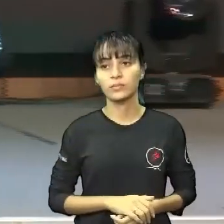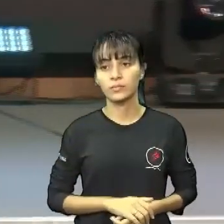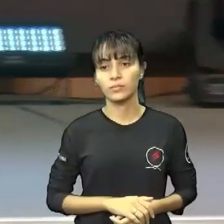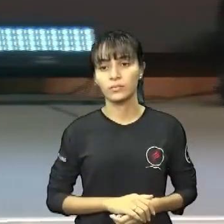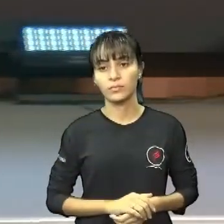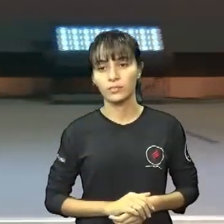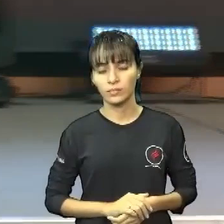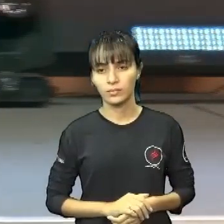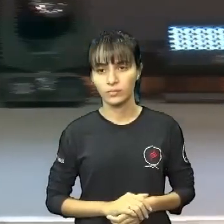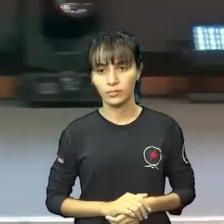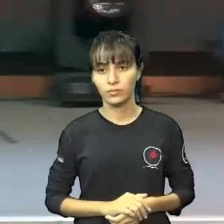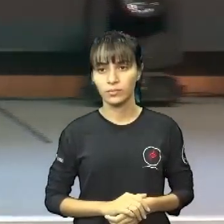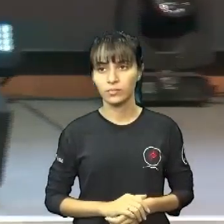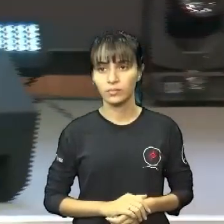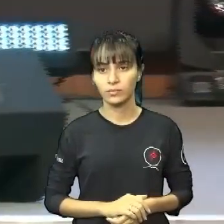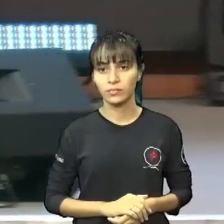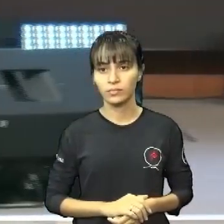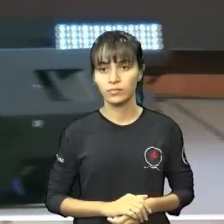inferno